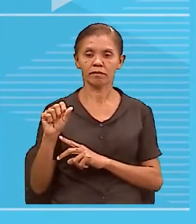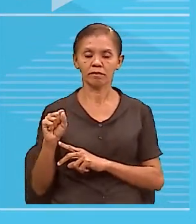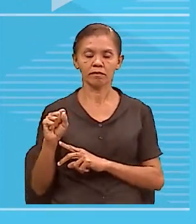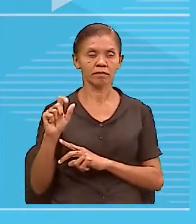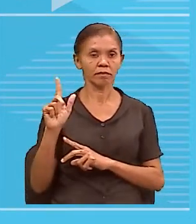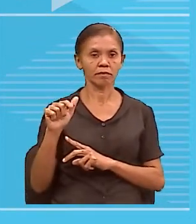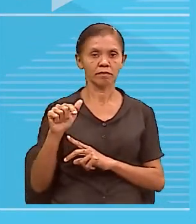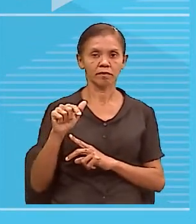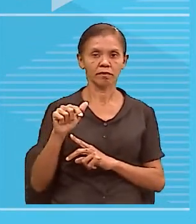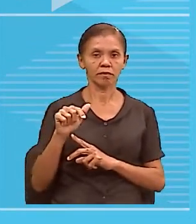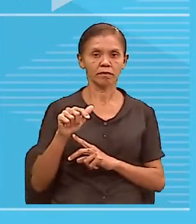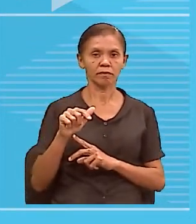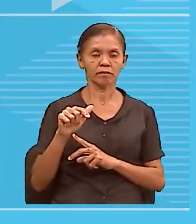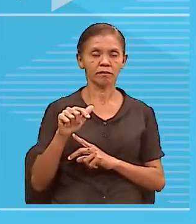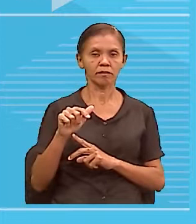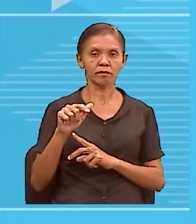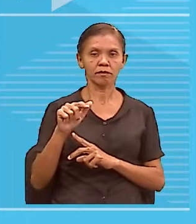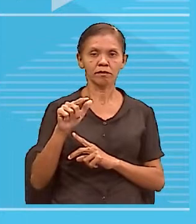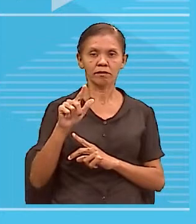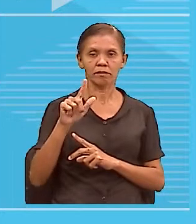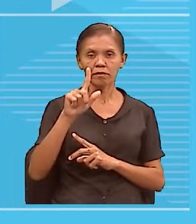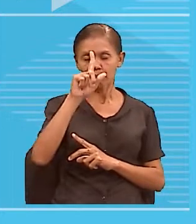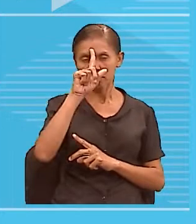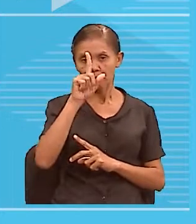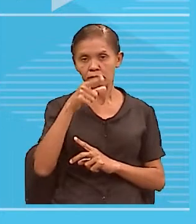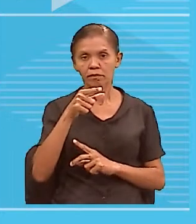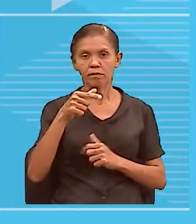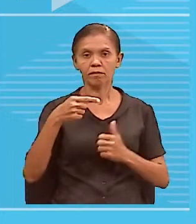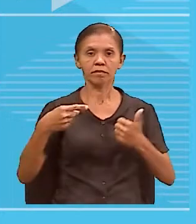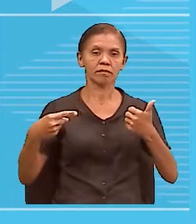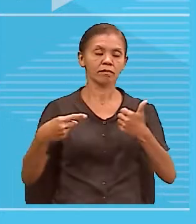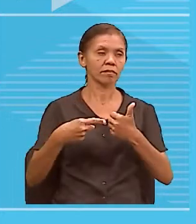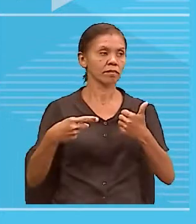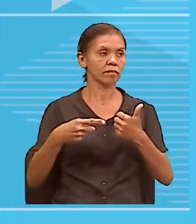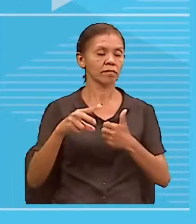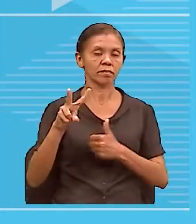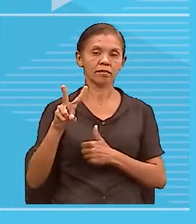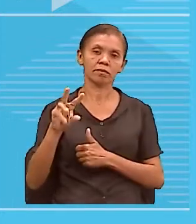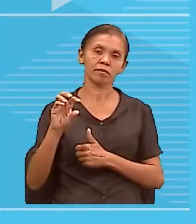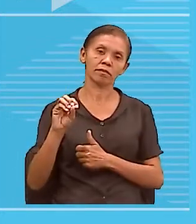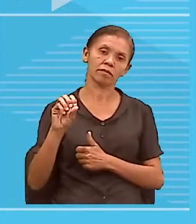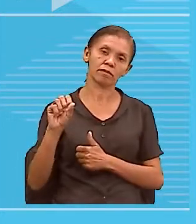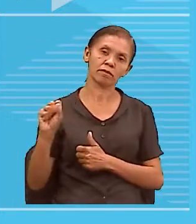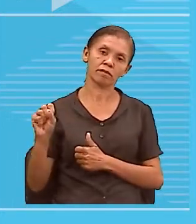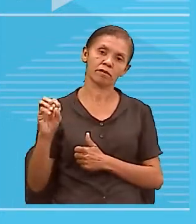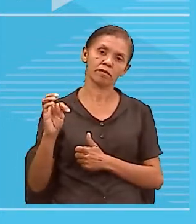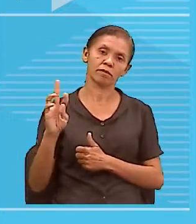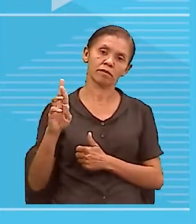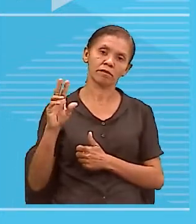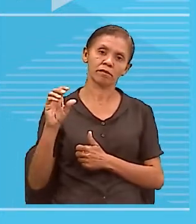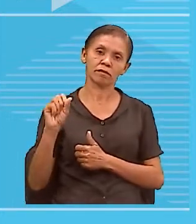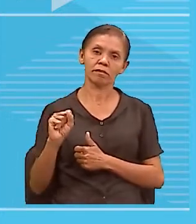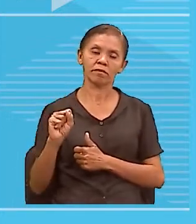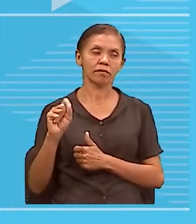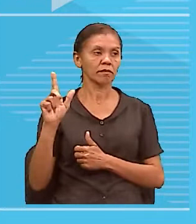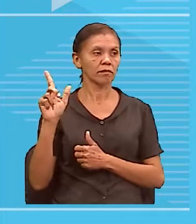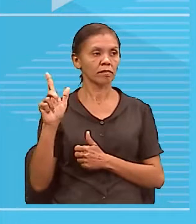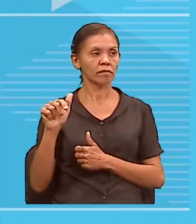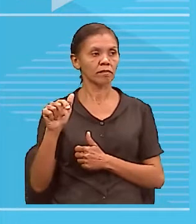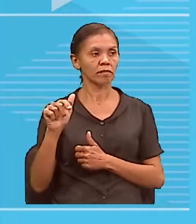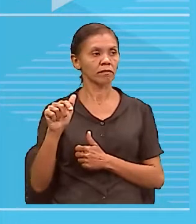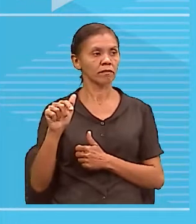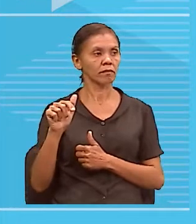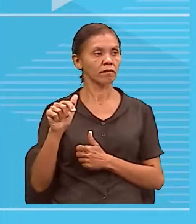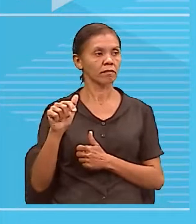a forma dos outros imperativo afirmativo para os outros deriva do infinitivo você pega o verbo